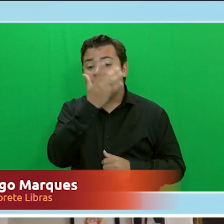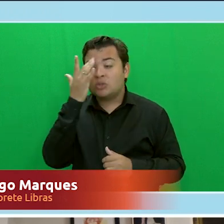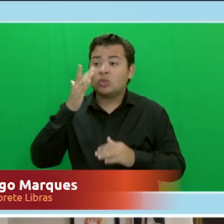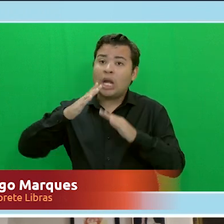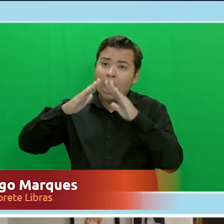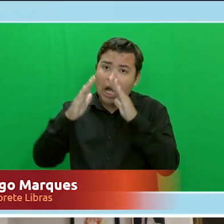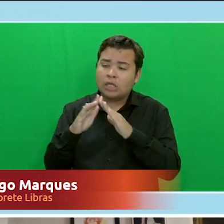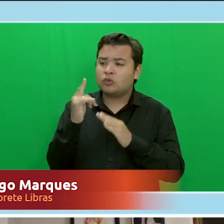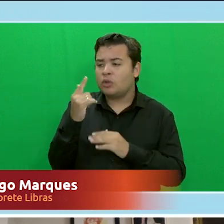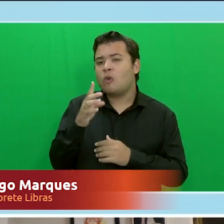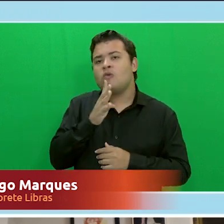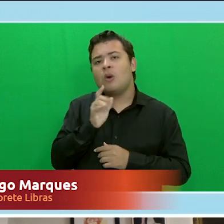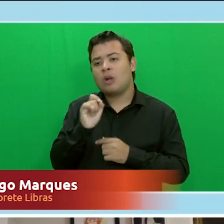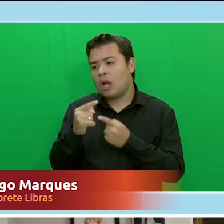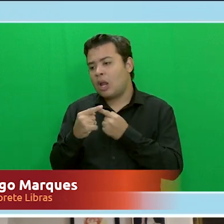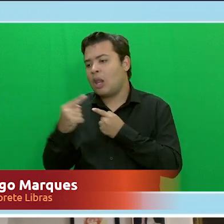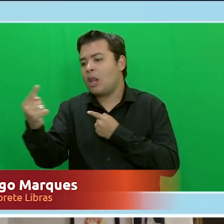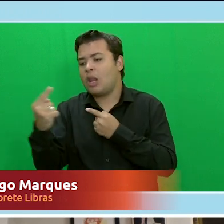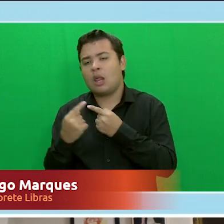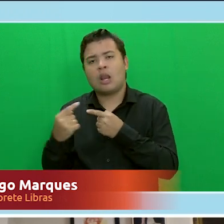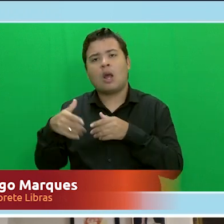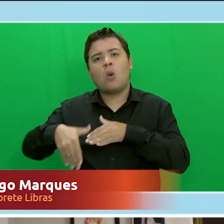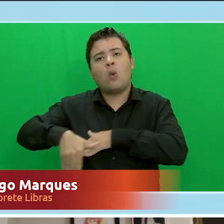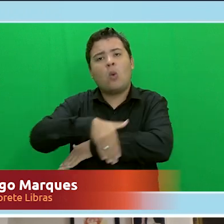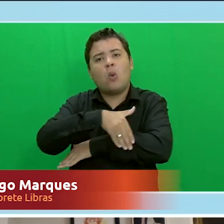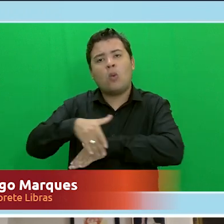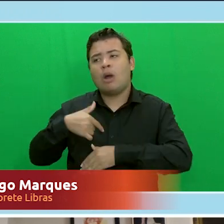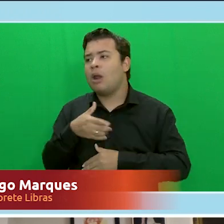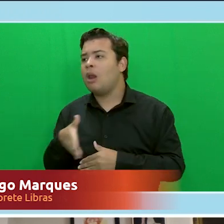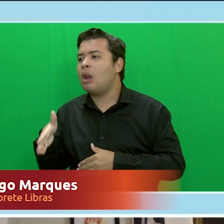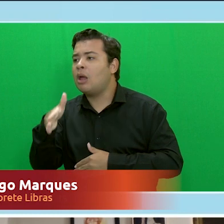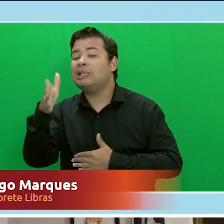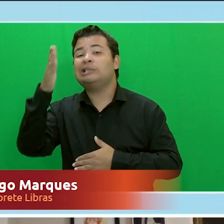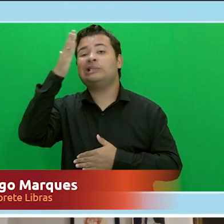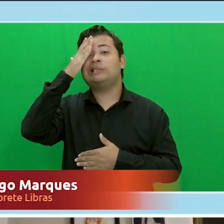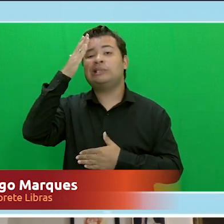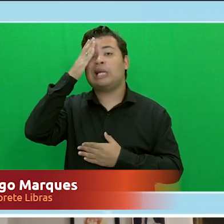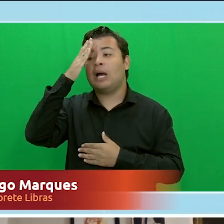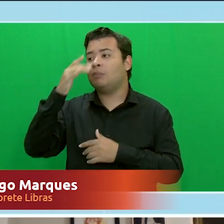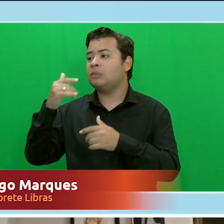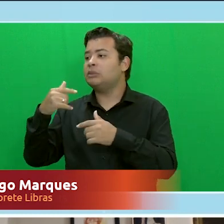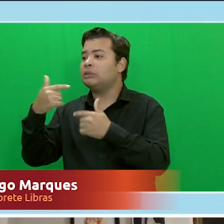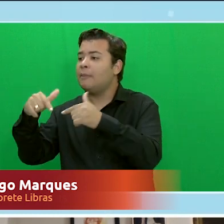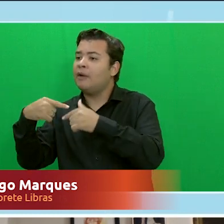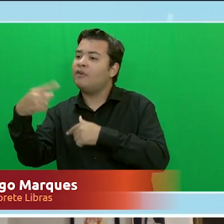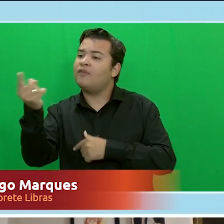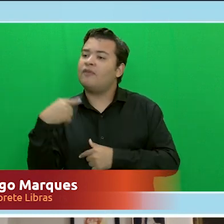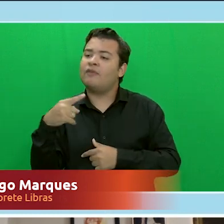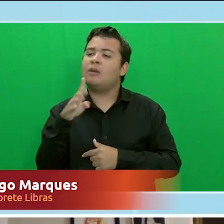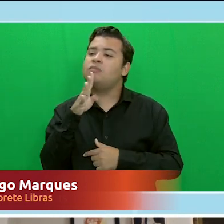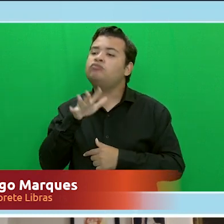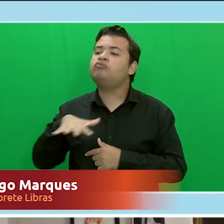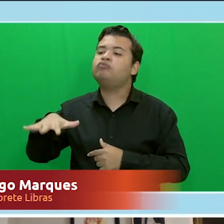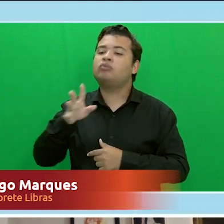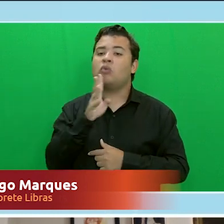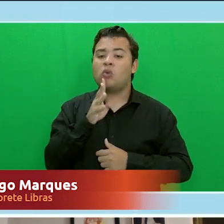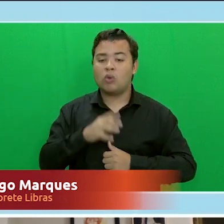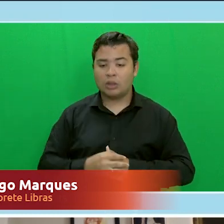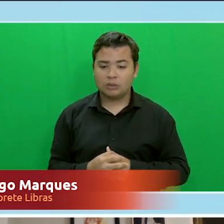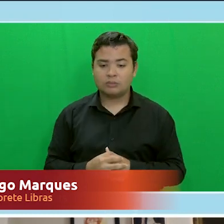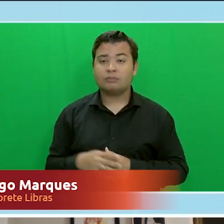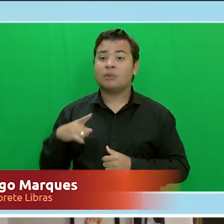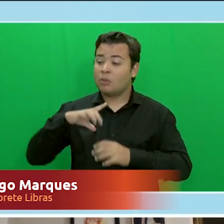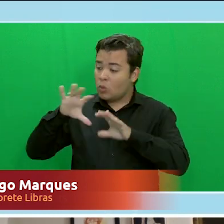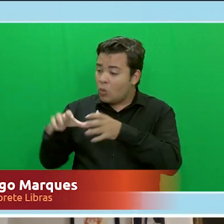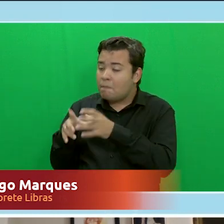conhecem aquele trajeto que ela faz, aquele circuito, né? Ela conversa